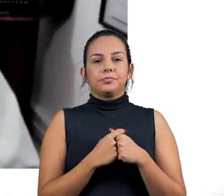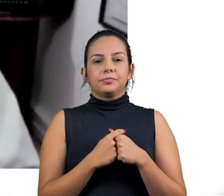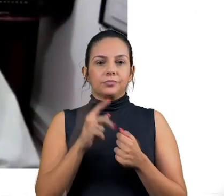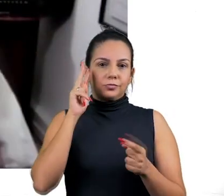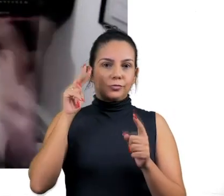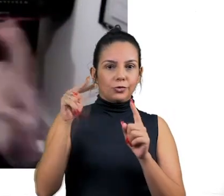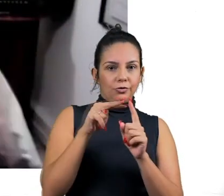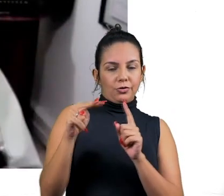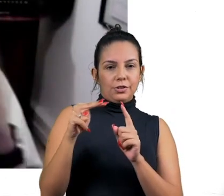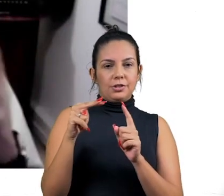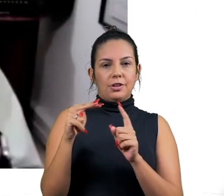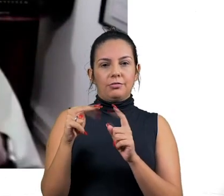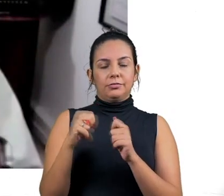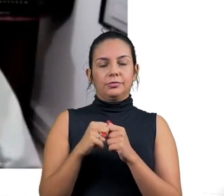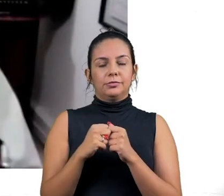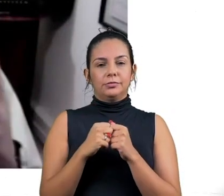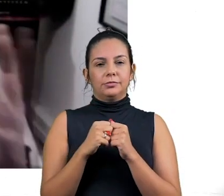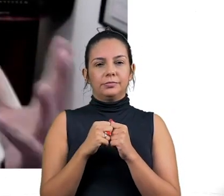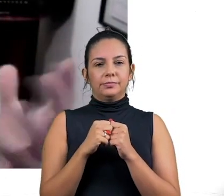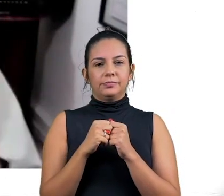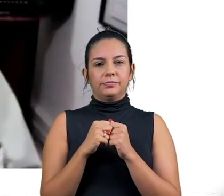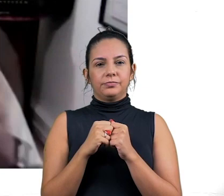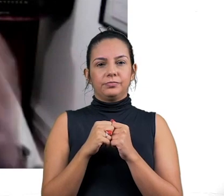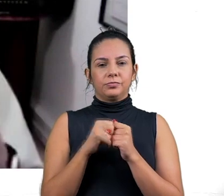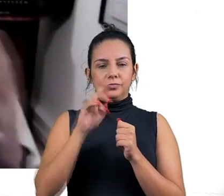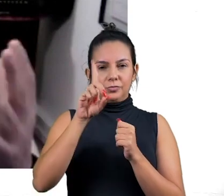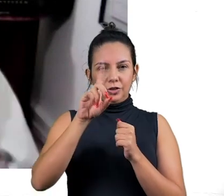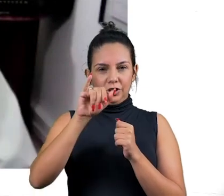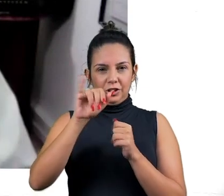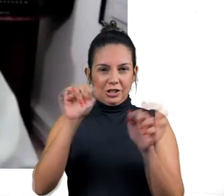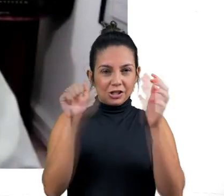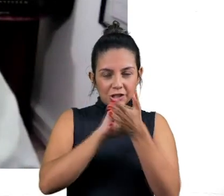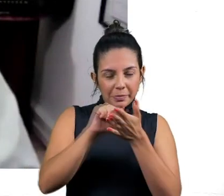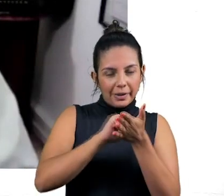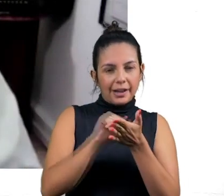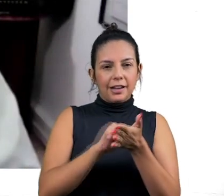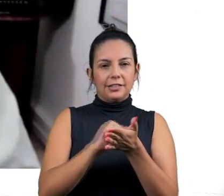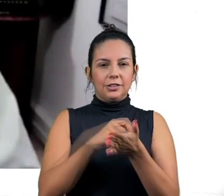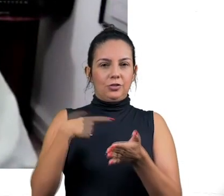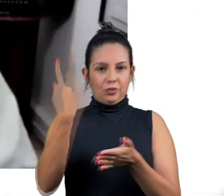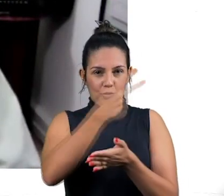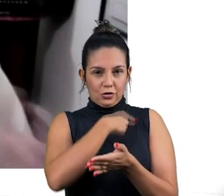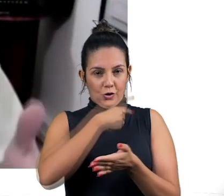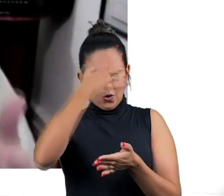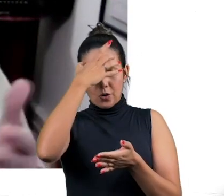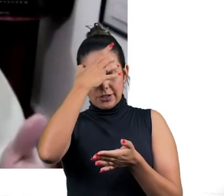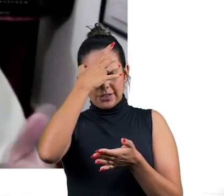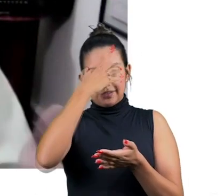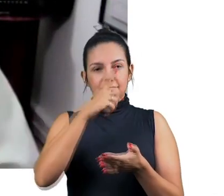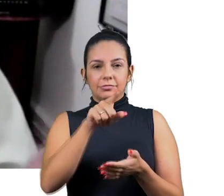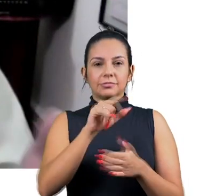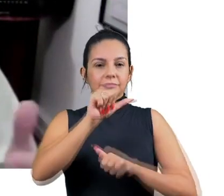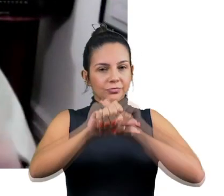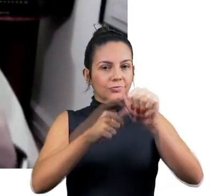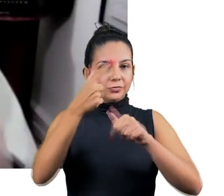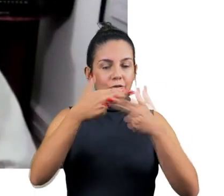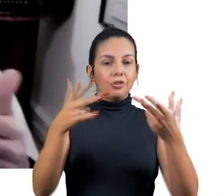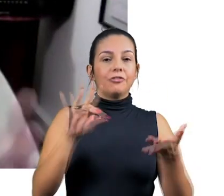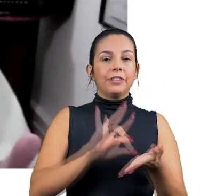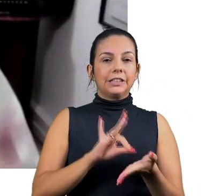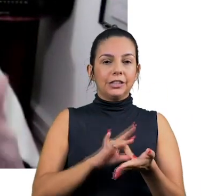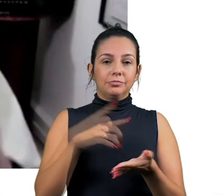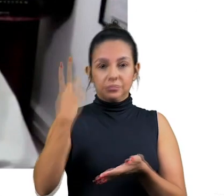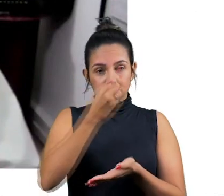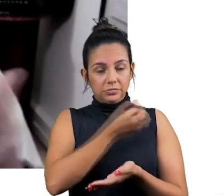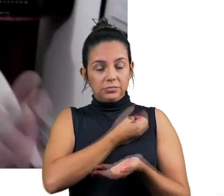uma visão assim meio difusa, meio apagada na nossa consciência, né? Ela se transformou numa coisa real.